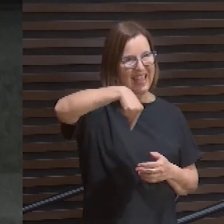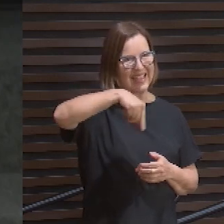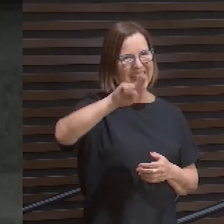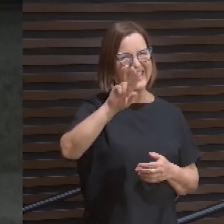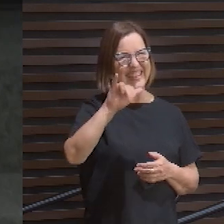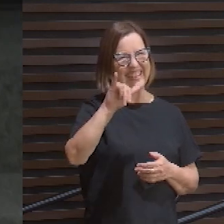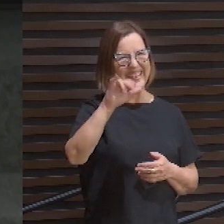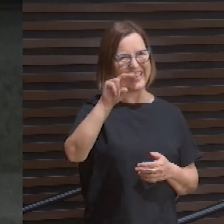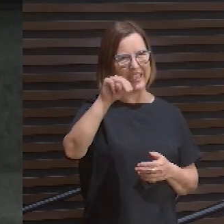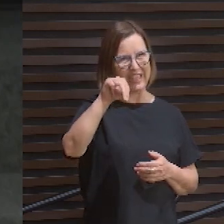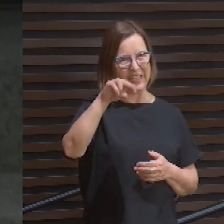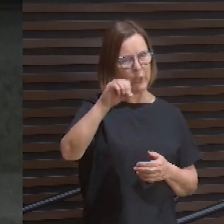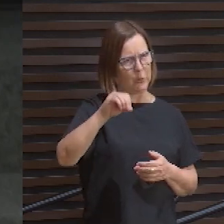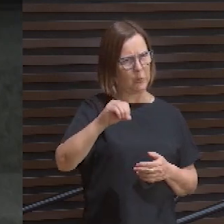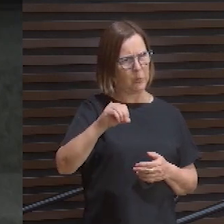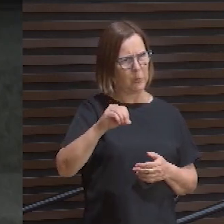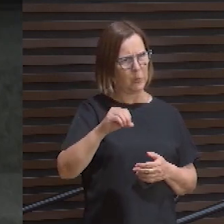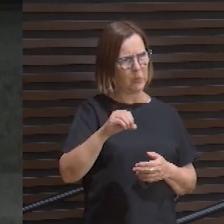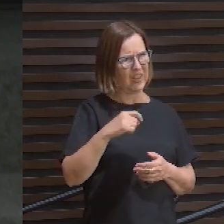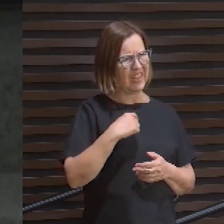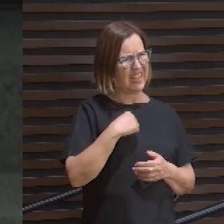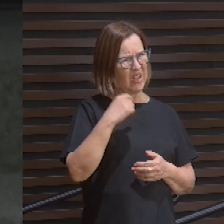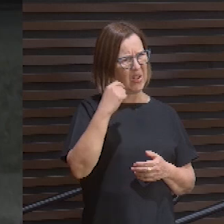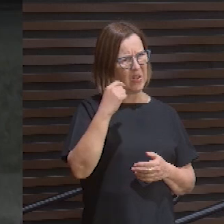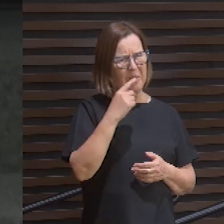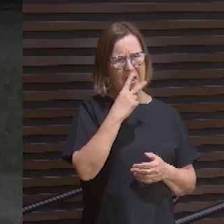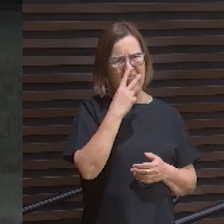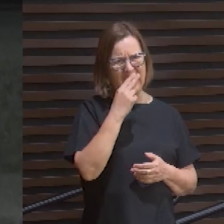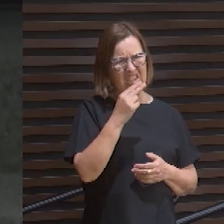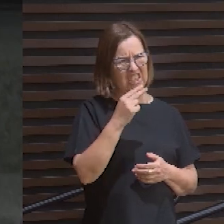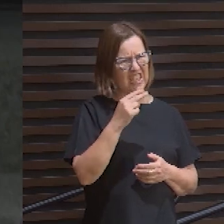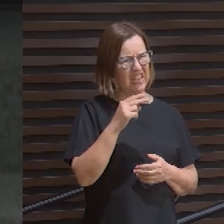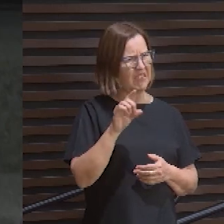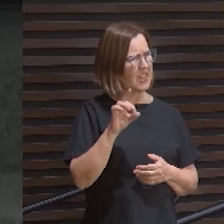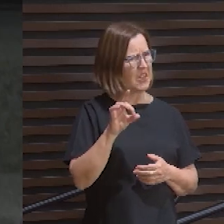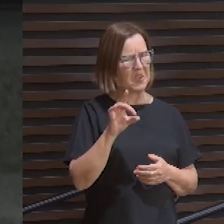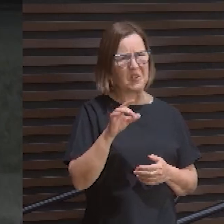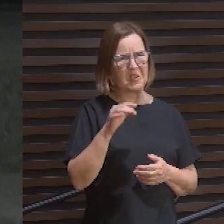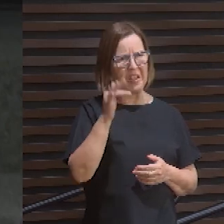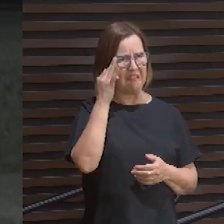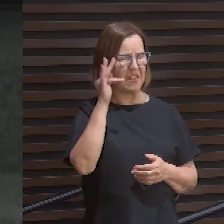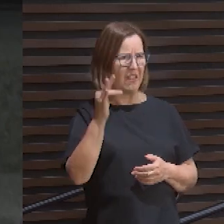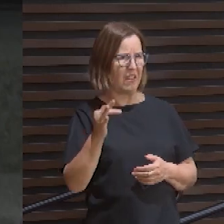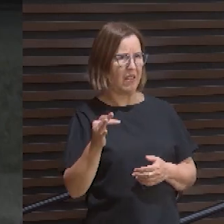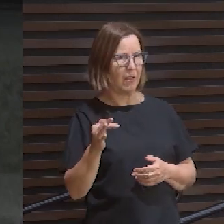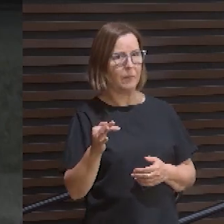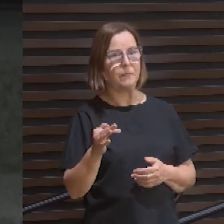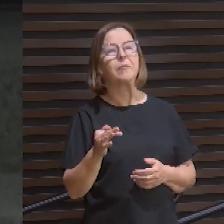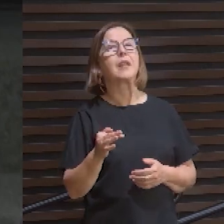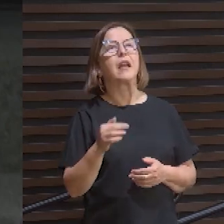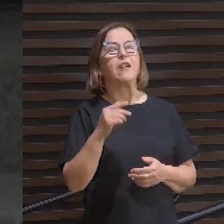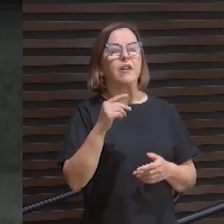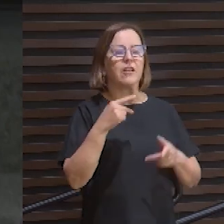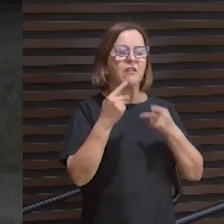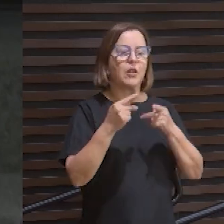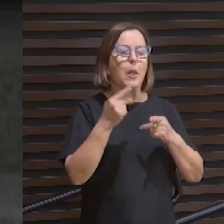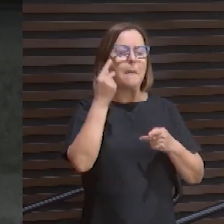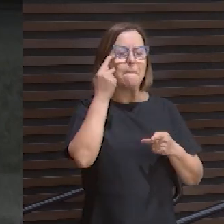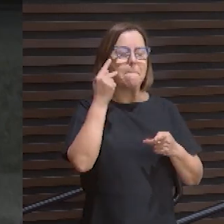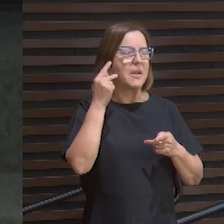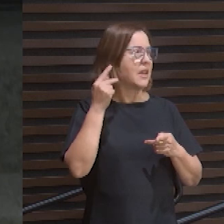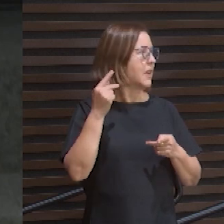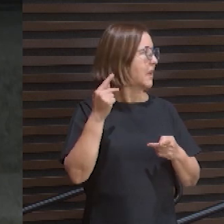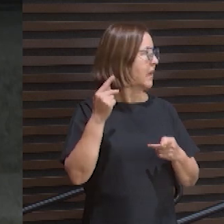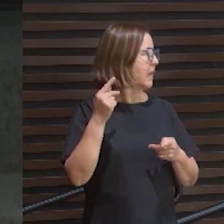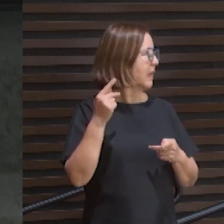aristotélico tomismo, só daquele pensamento aristotélico. Ele diz, não, para alcançar a união perfeita. Perdão, eu acho